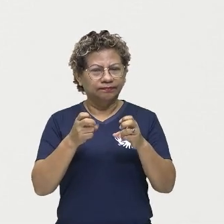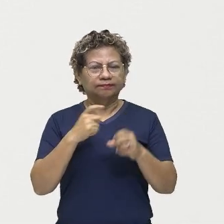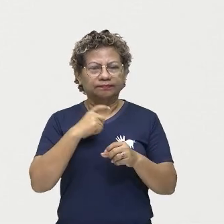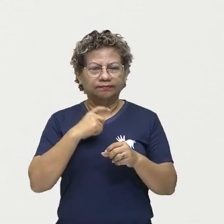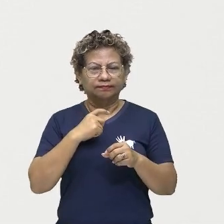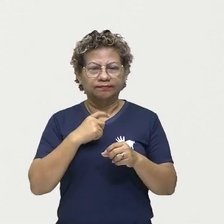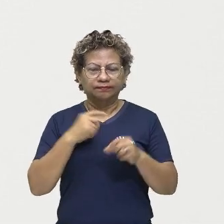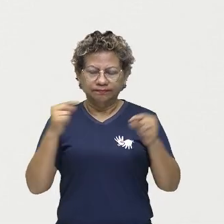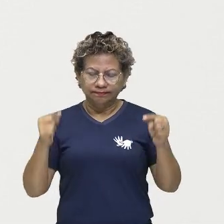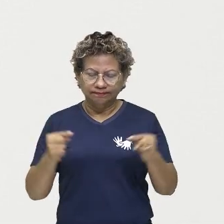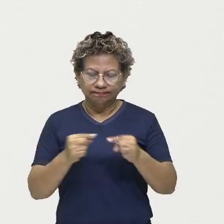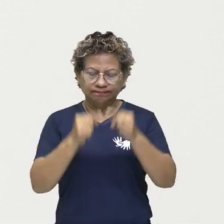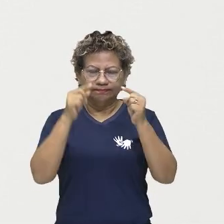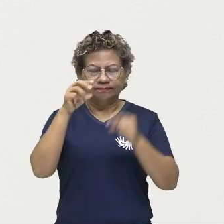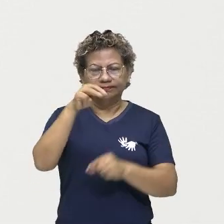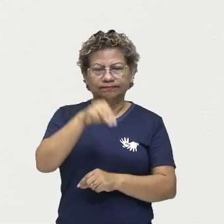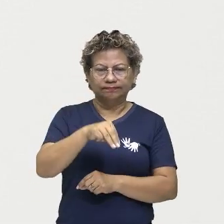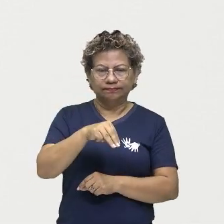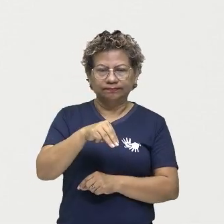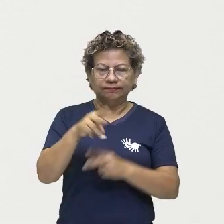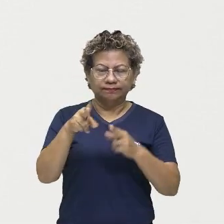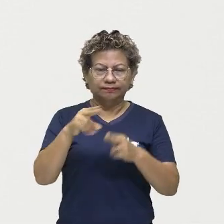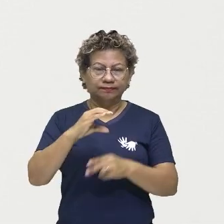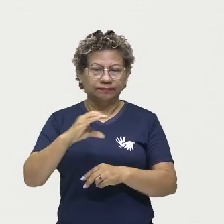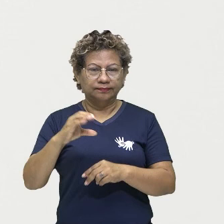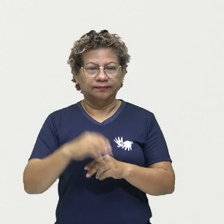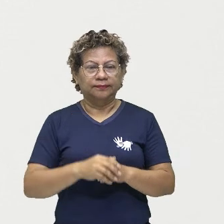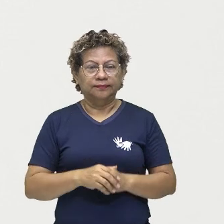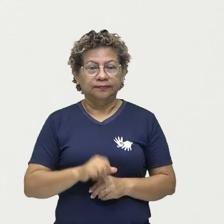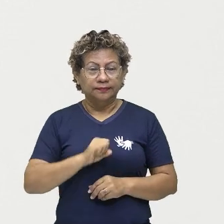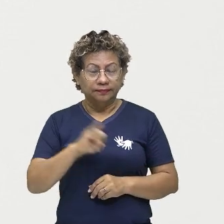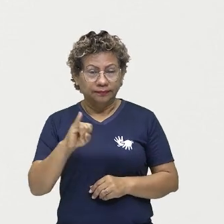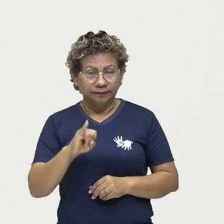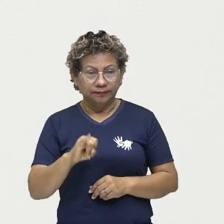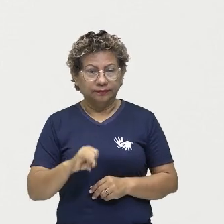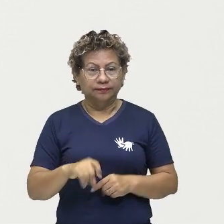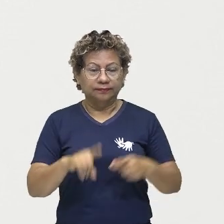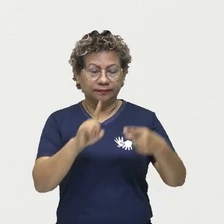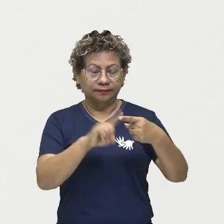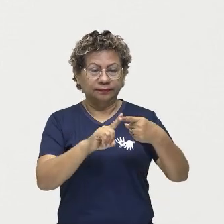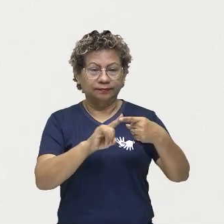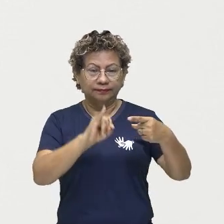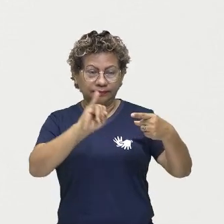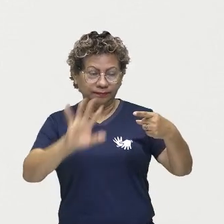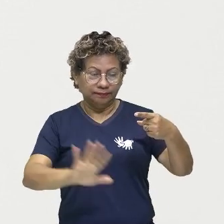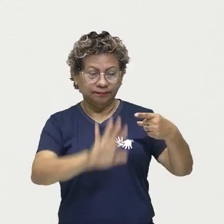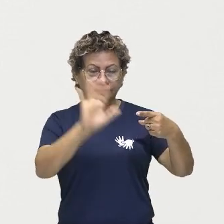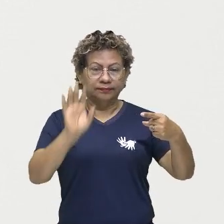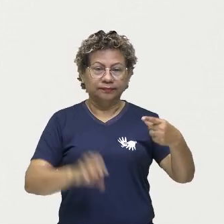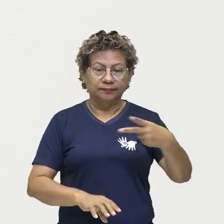M igual a C. Então, se nós observarmos esse triângulo aqui, do jeito que ele foi